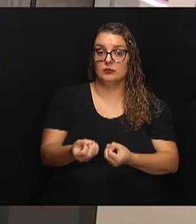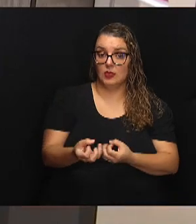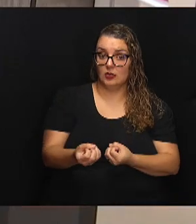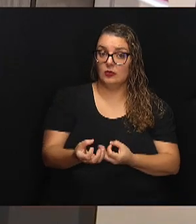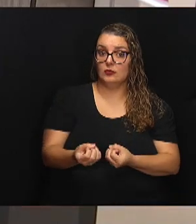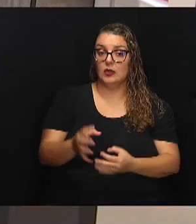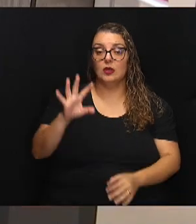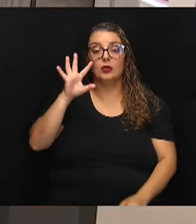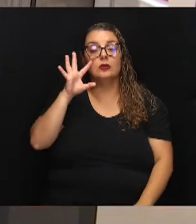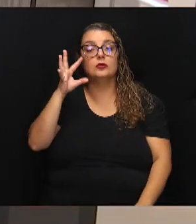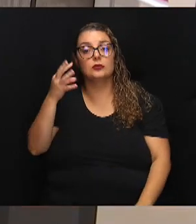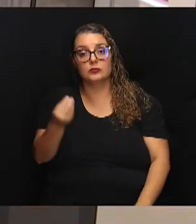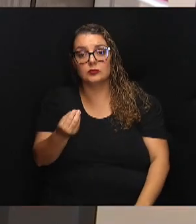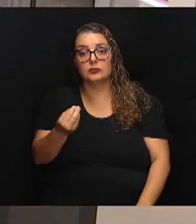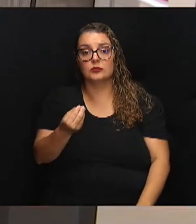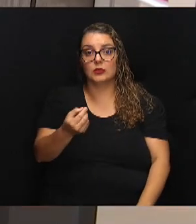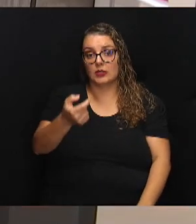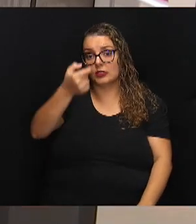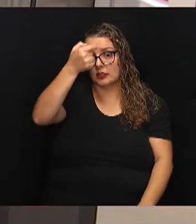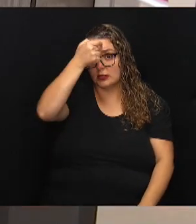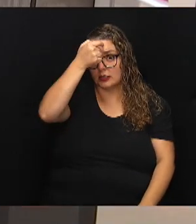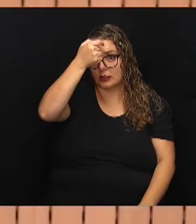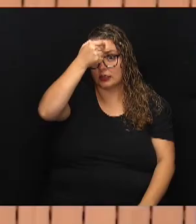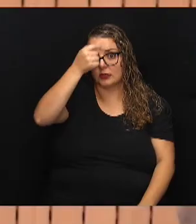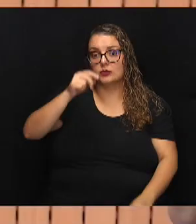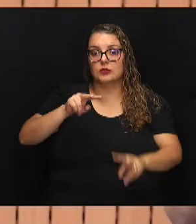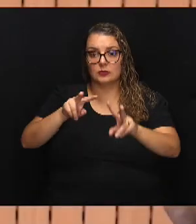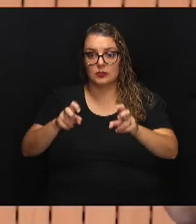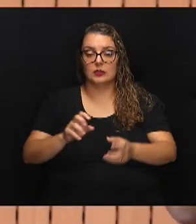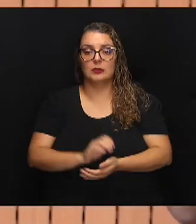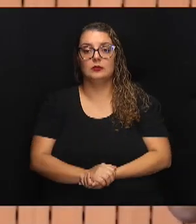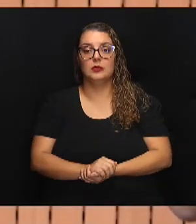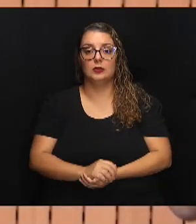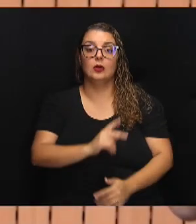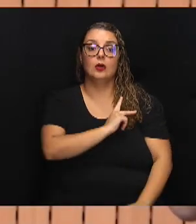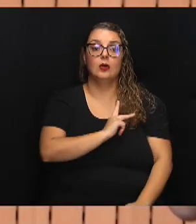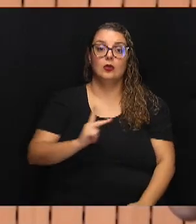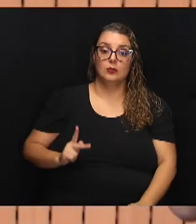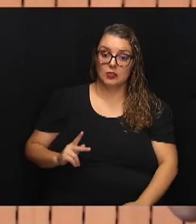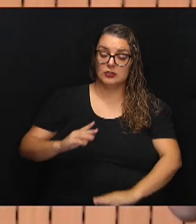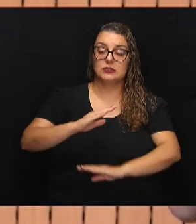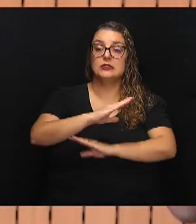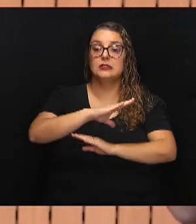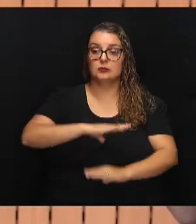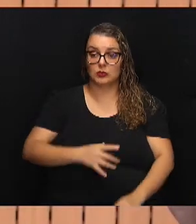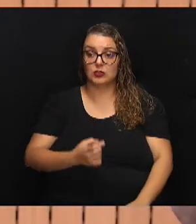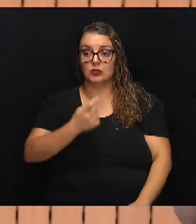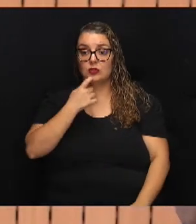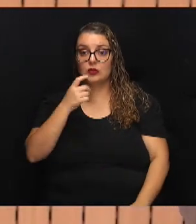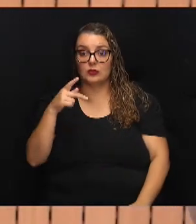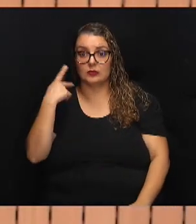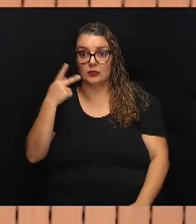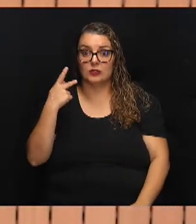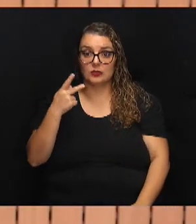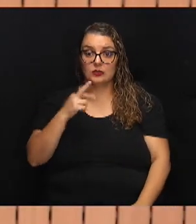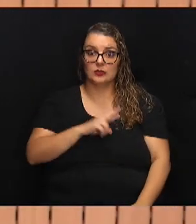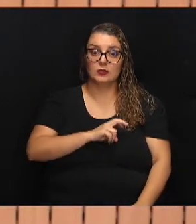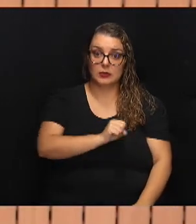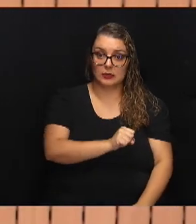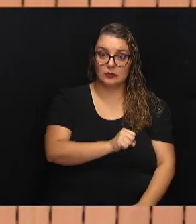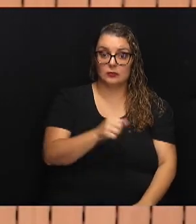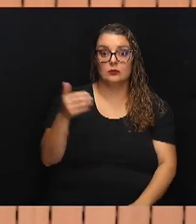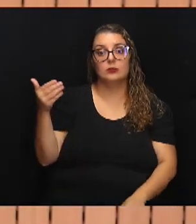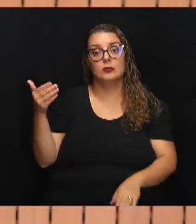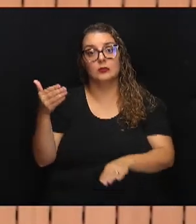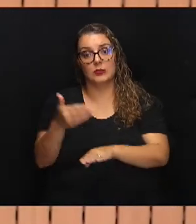do conhecimento e da conscientização sobre o tema. O presidente da Câmara Municipal, o vereador Luiz Rossini,